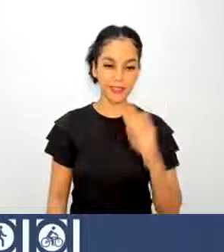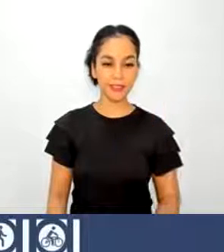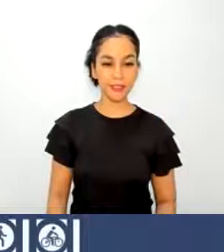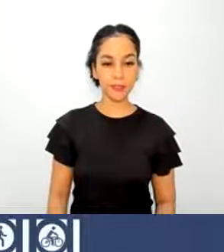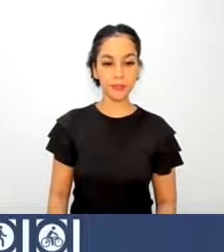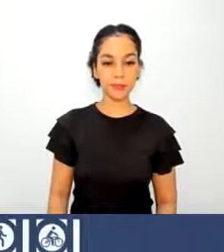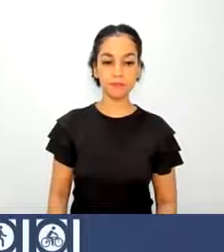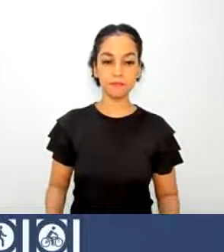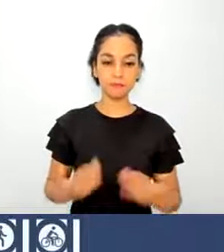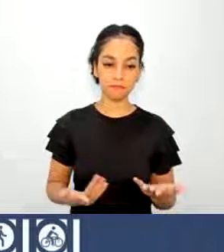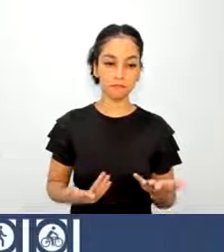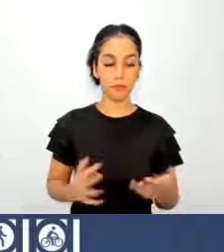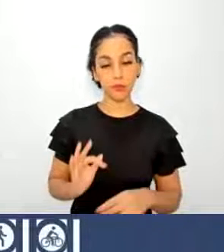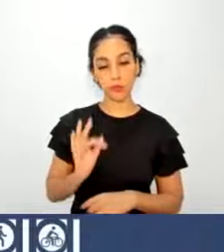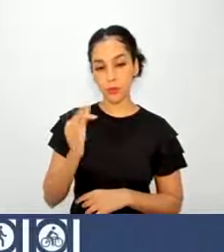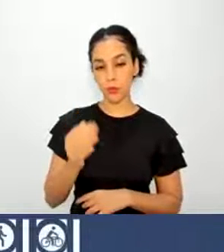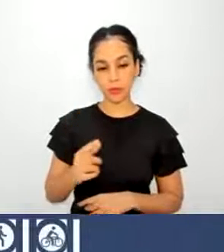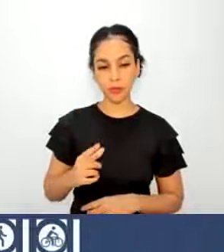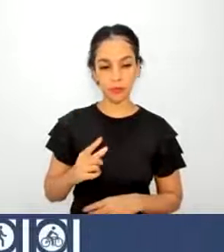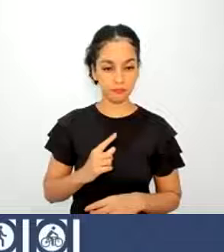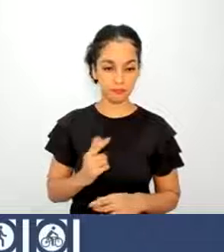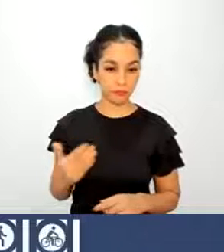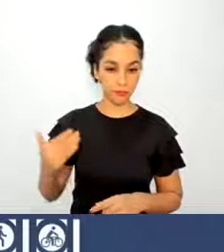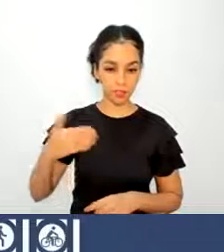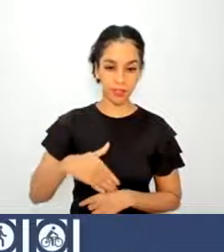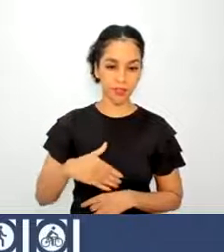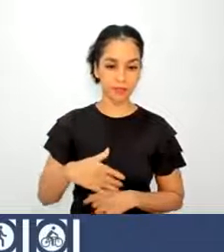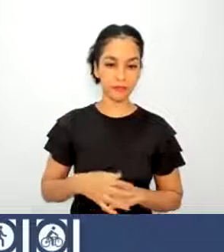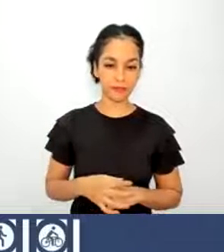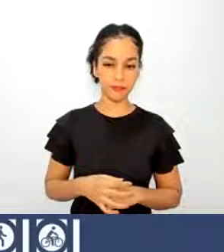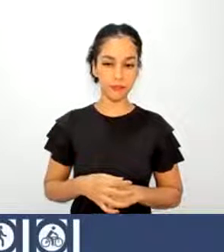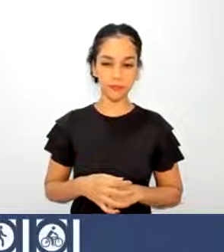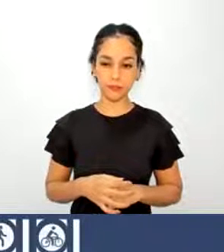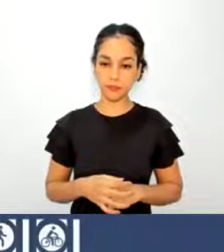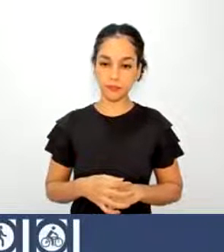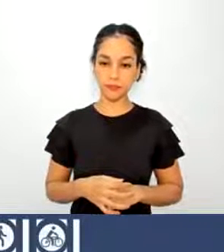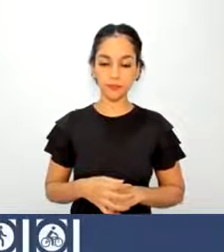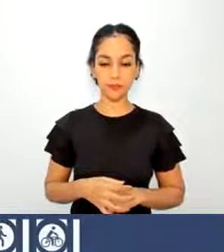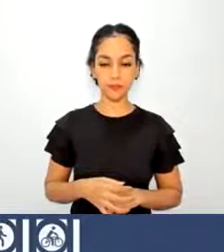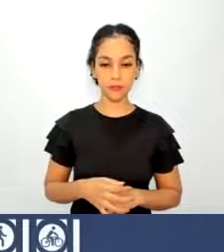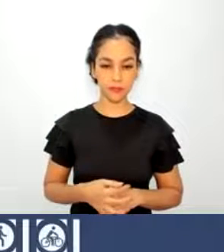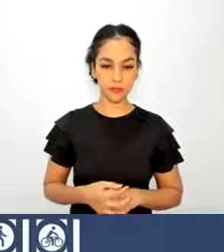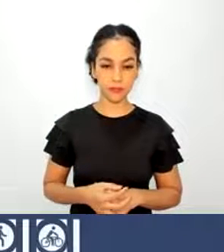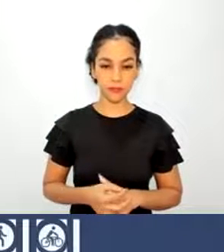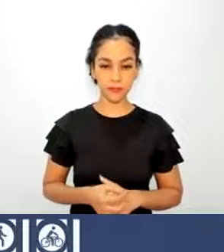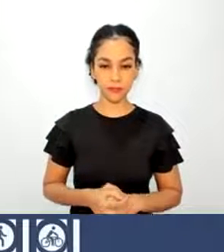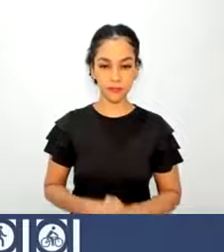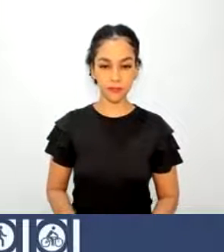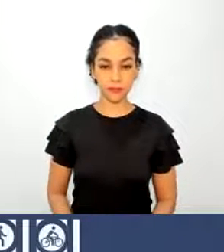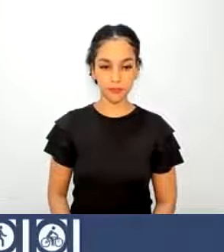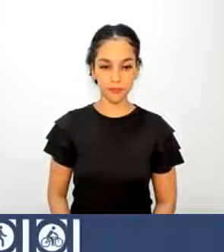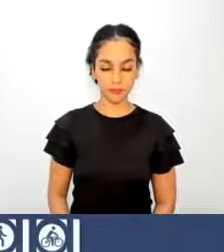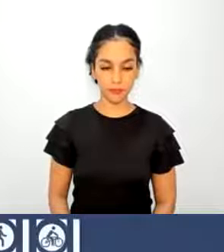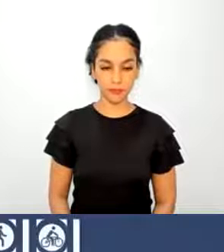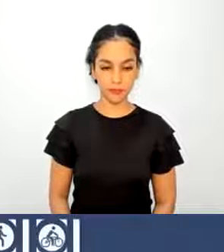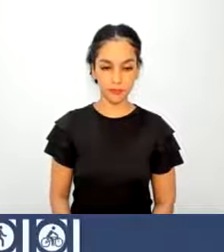abraço. disposição futuramente. Se você vier aqui para a Vamos fazer uma Baixada... fotinha? O que foi? O que